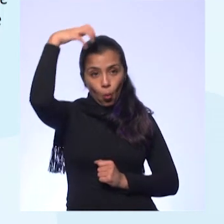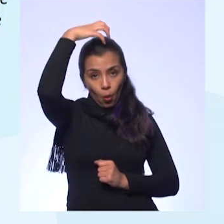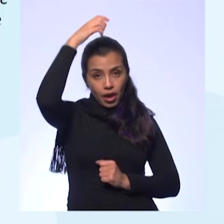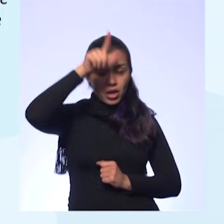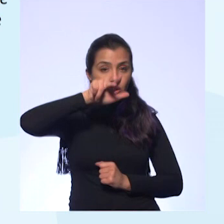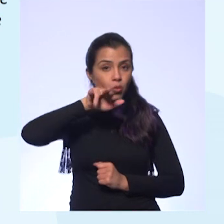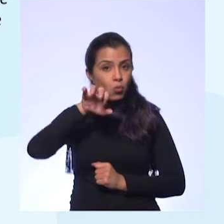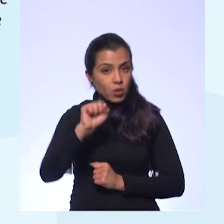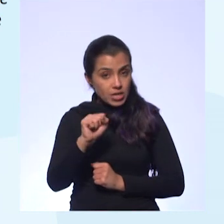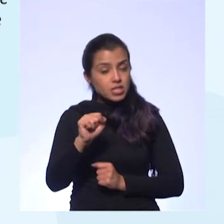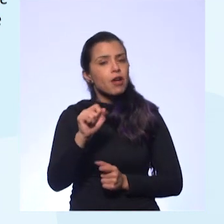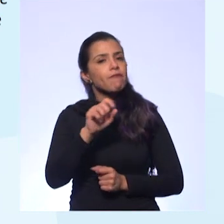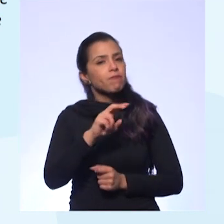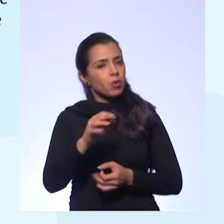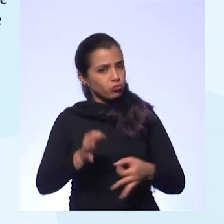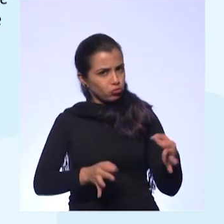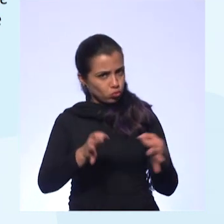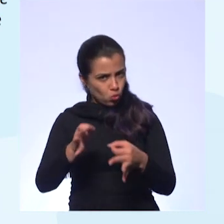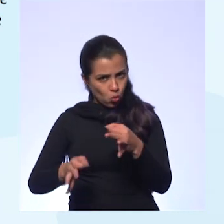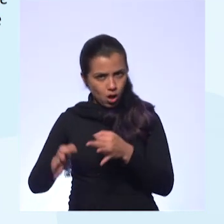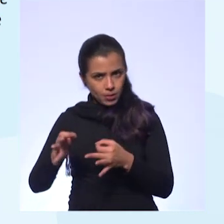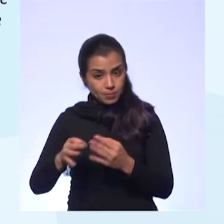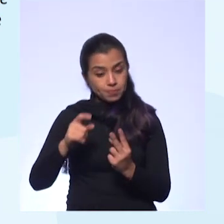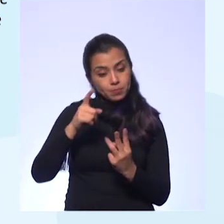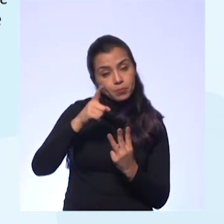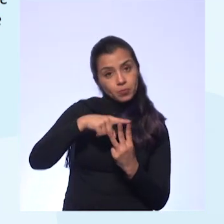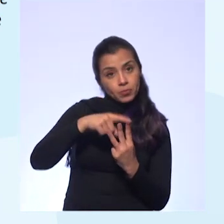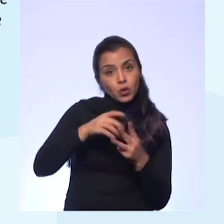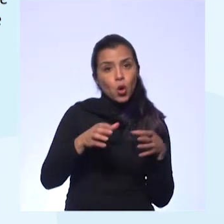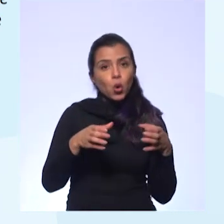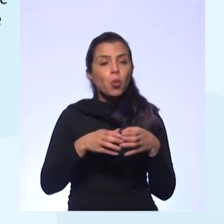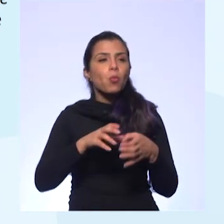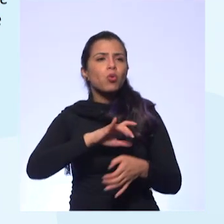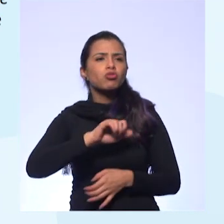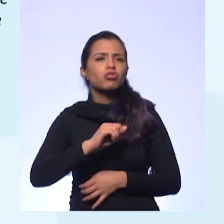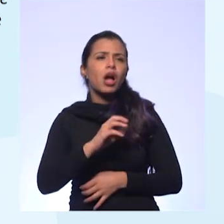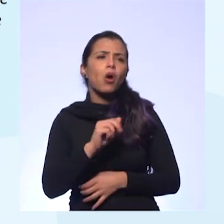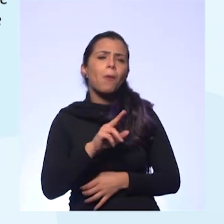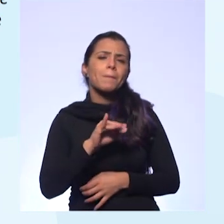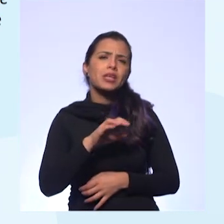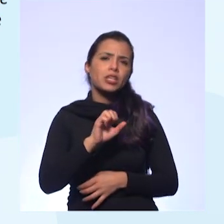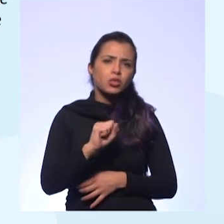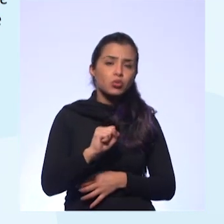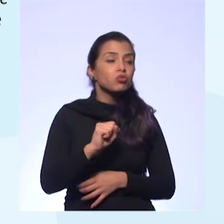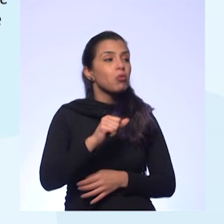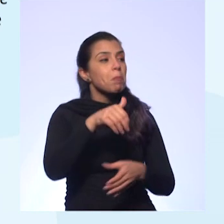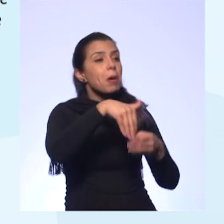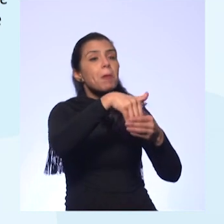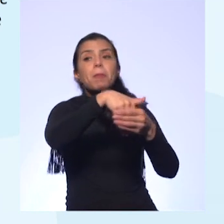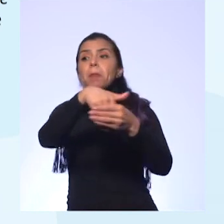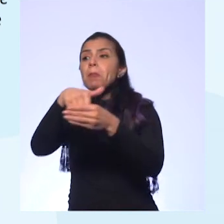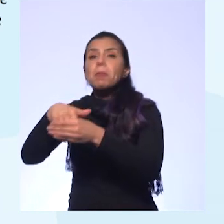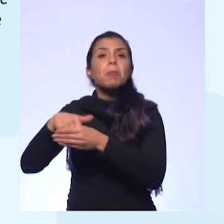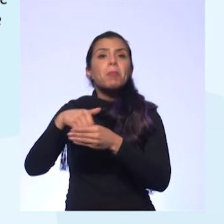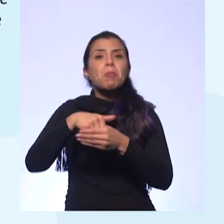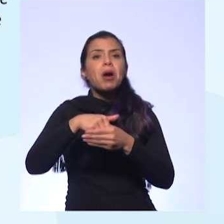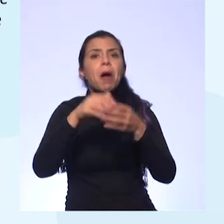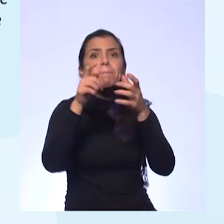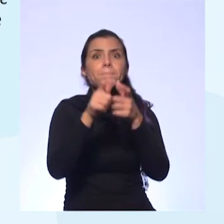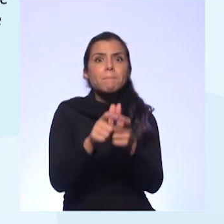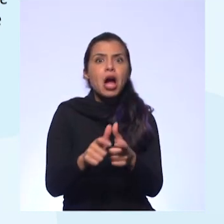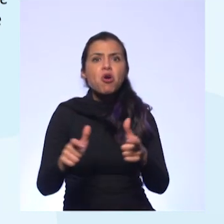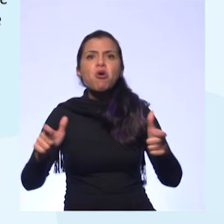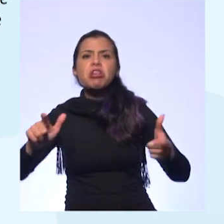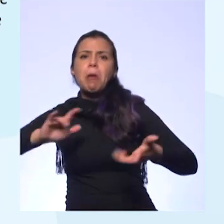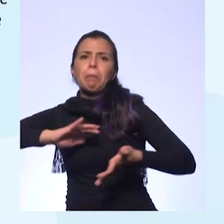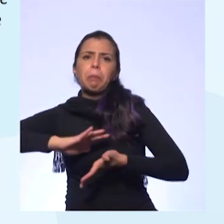traição. Os jacobinos, que propunham a execução do rei, venceram na votação por uma maioria esmagadora,